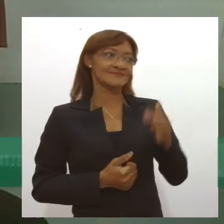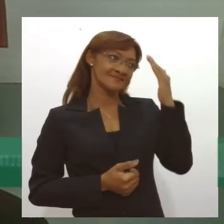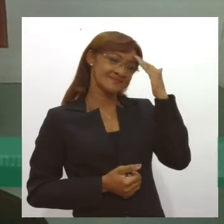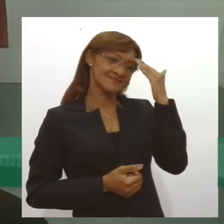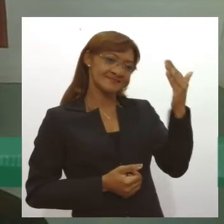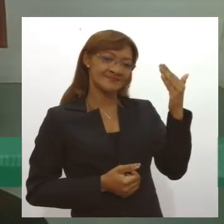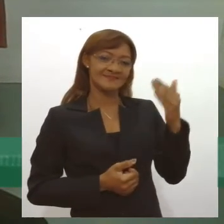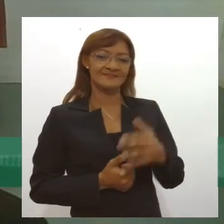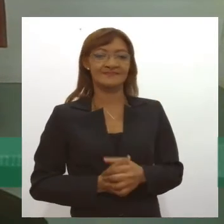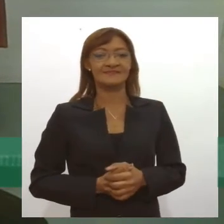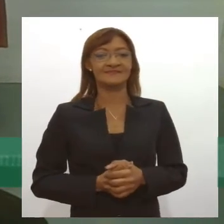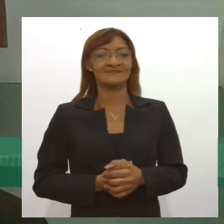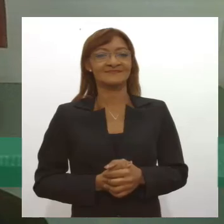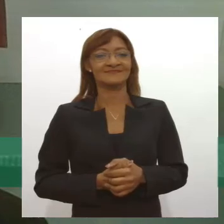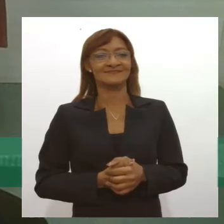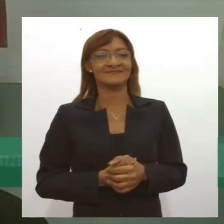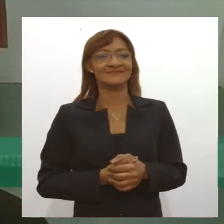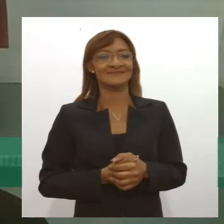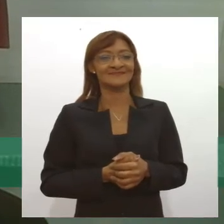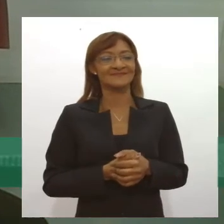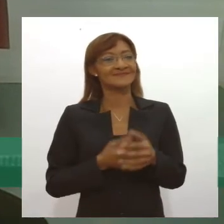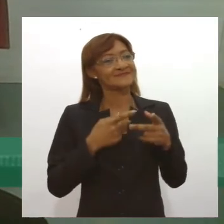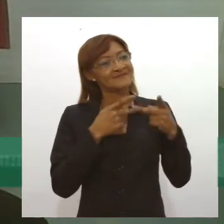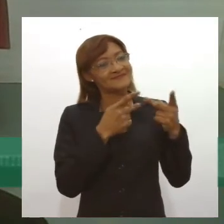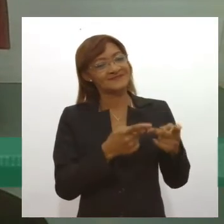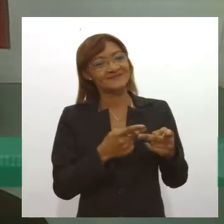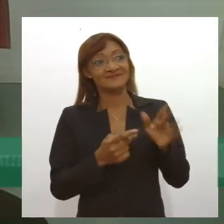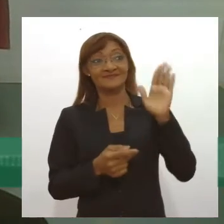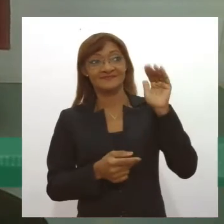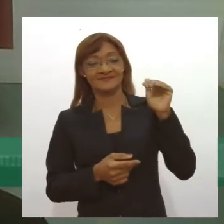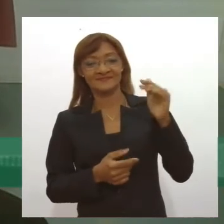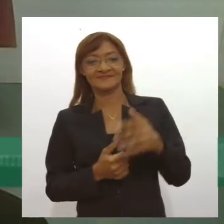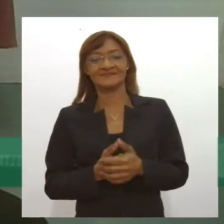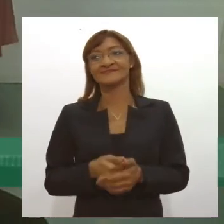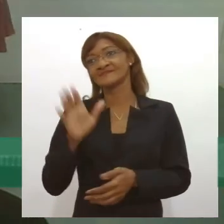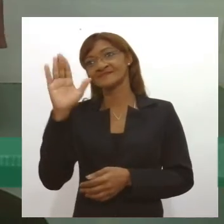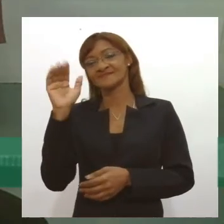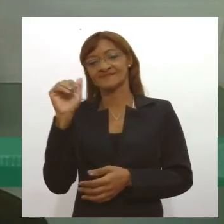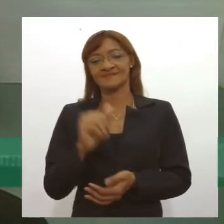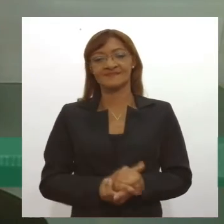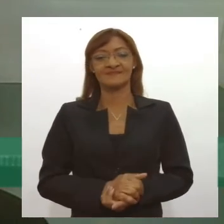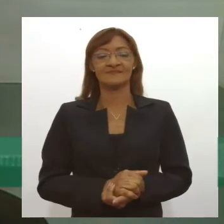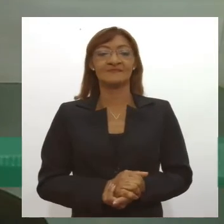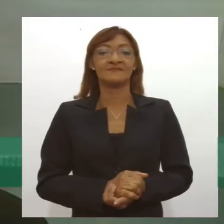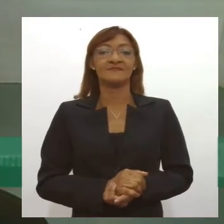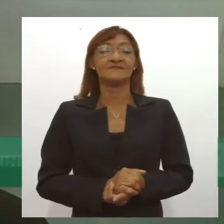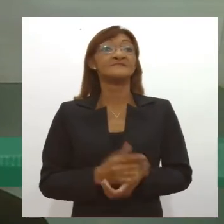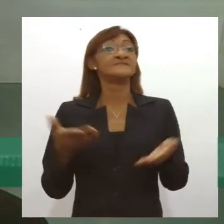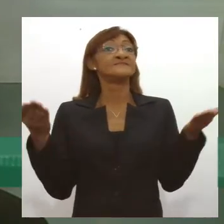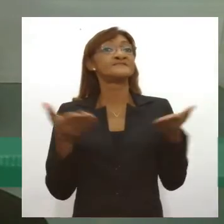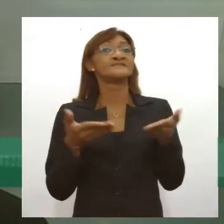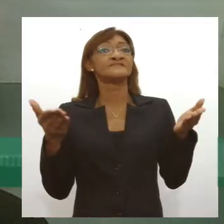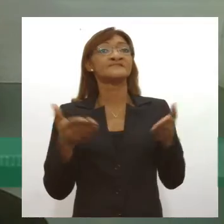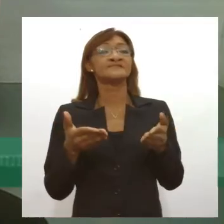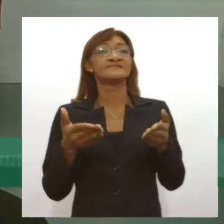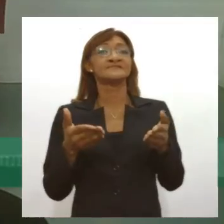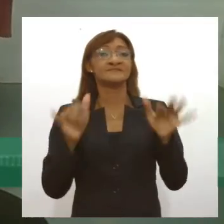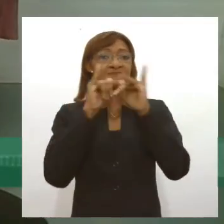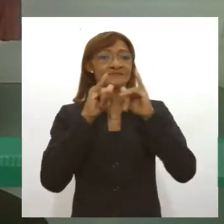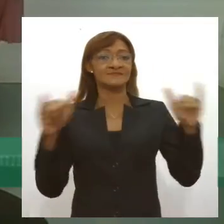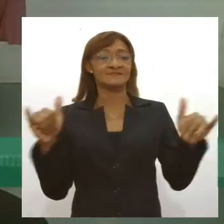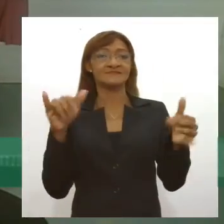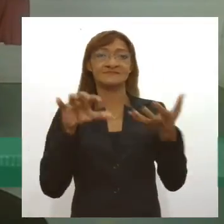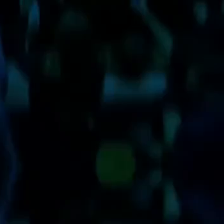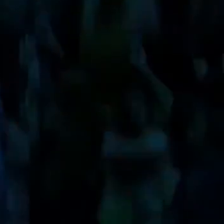Obrigado, agradeço aí o convite e até a próxima. Até a próxima. Vamos agora saber o que é notícia no